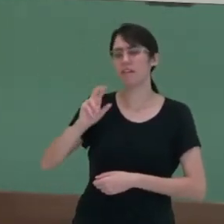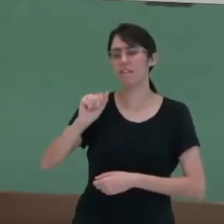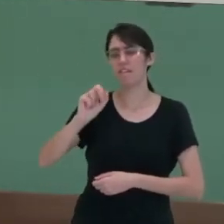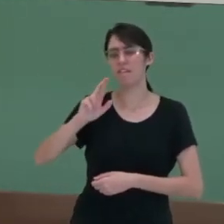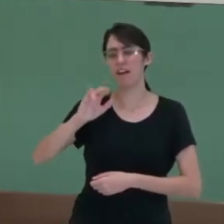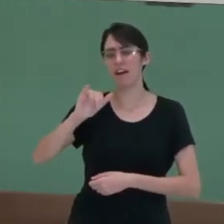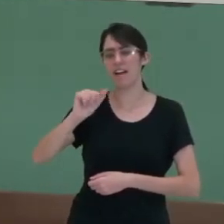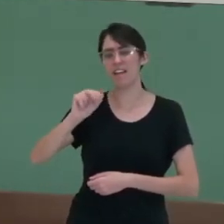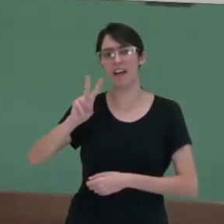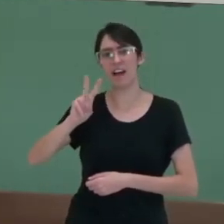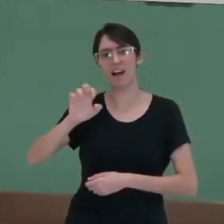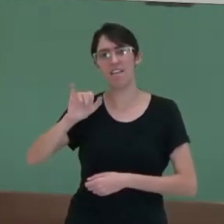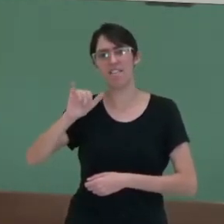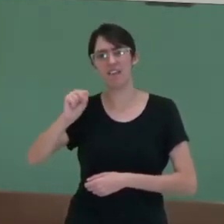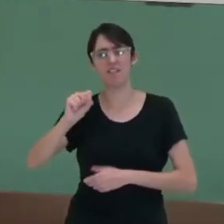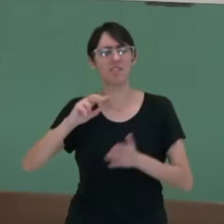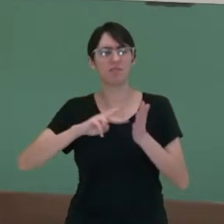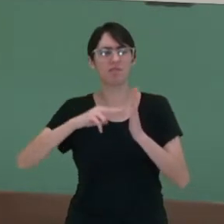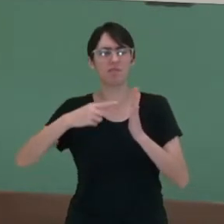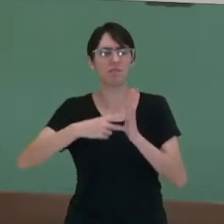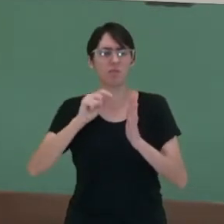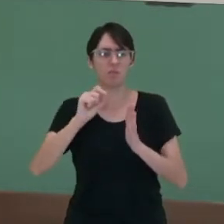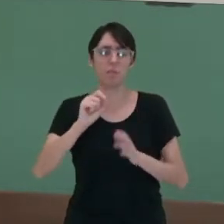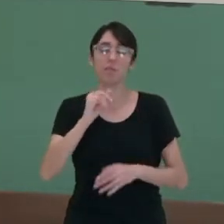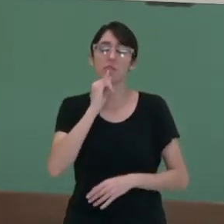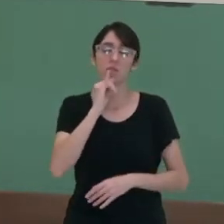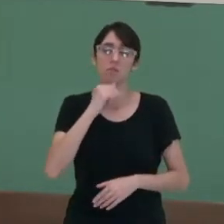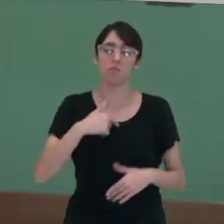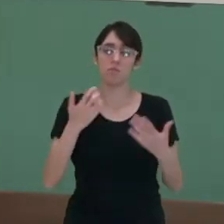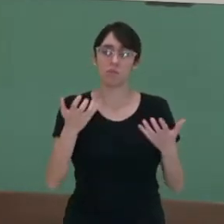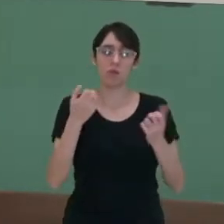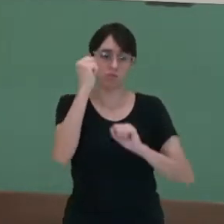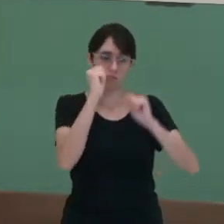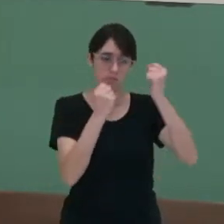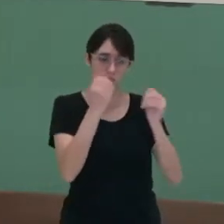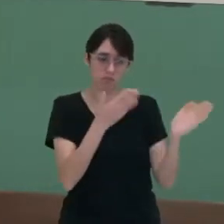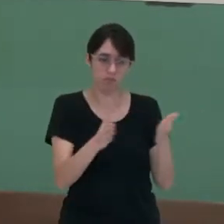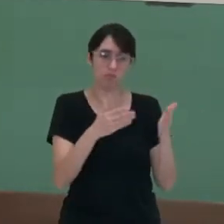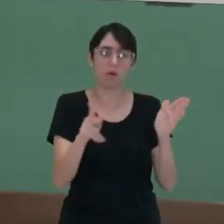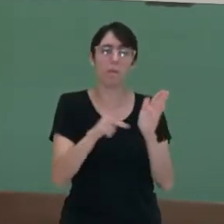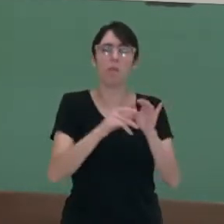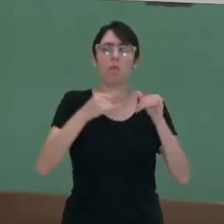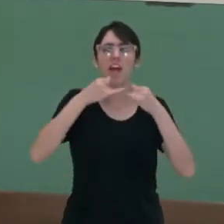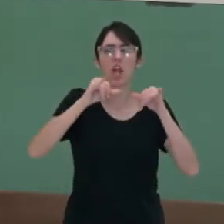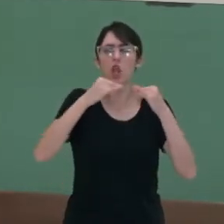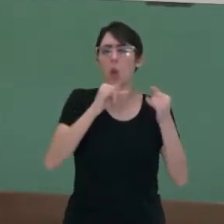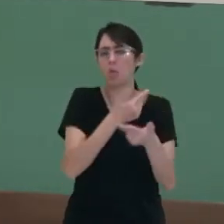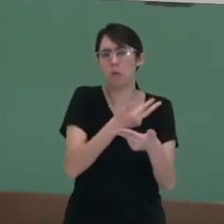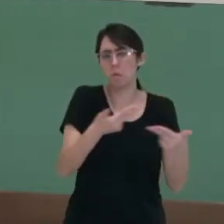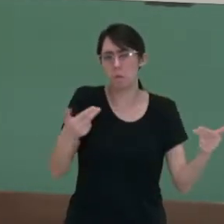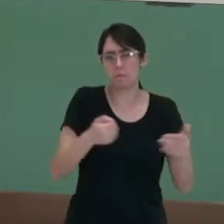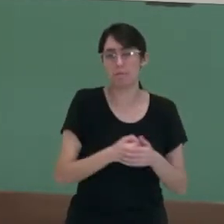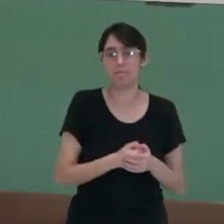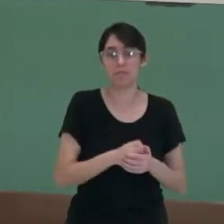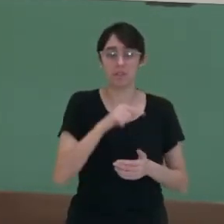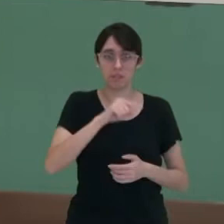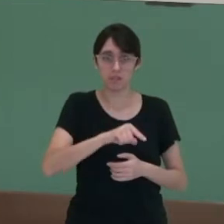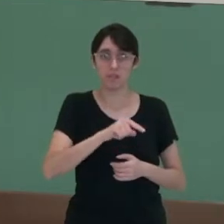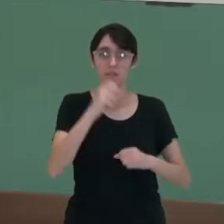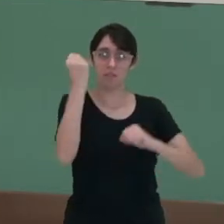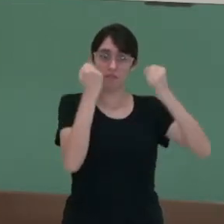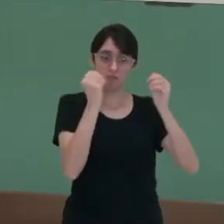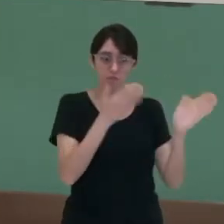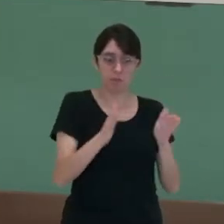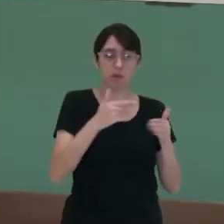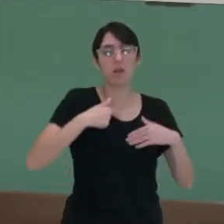vai fabricar, digamos, um componente eletrônico. Para eu fabricar esse componente, eu preciso de tais